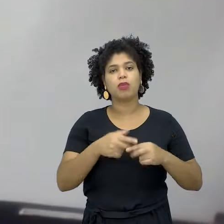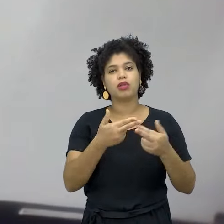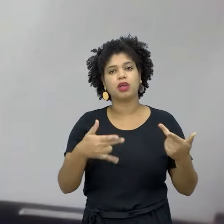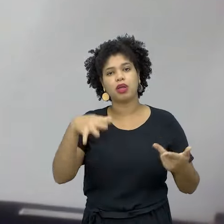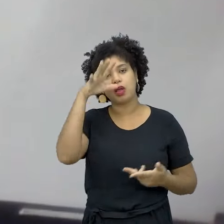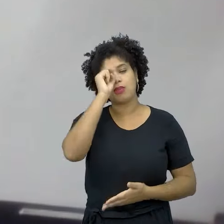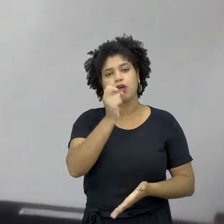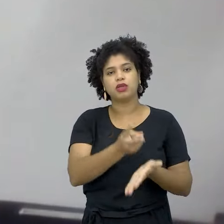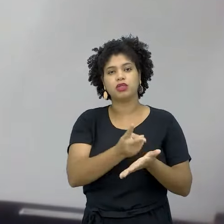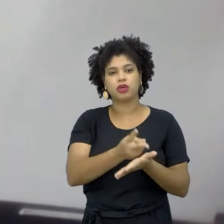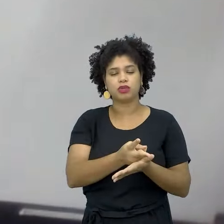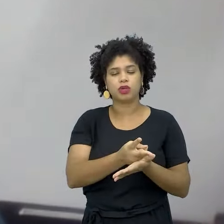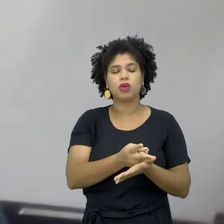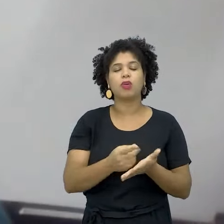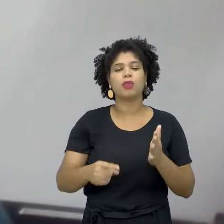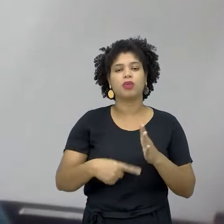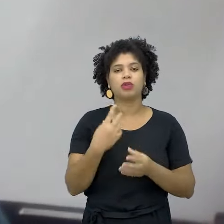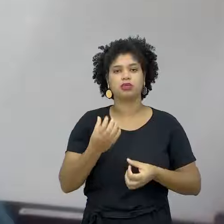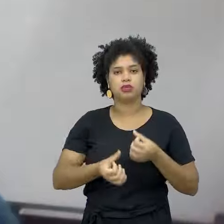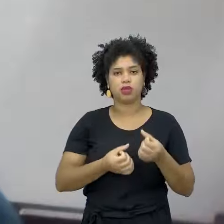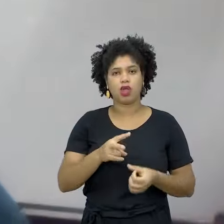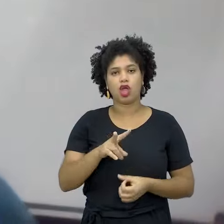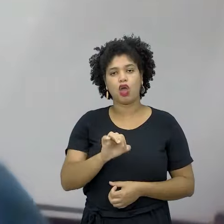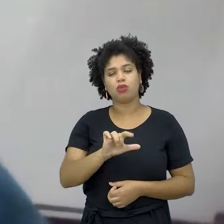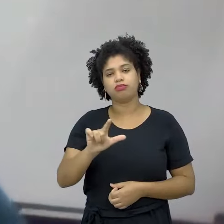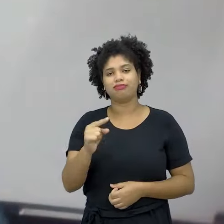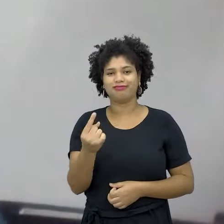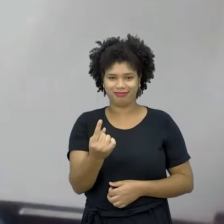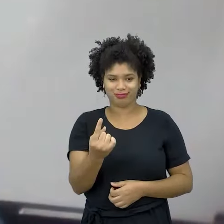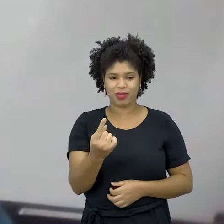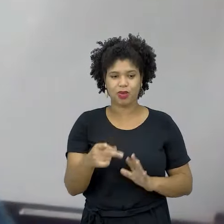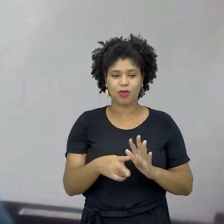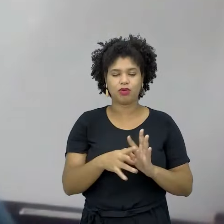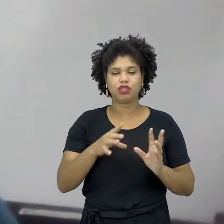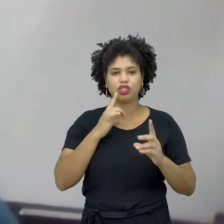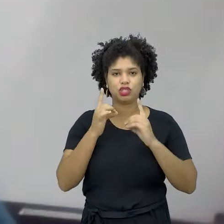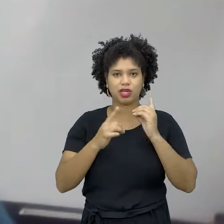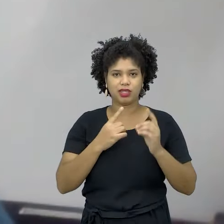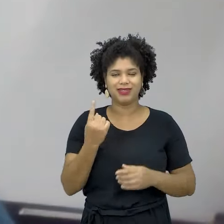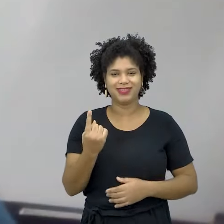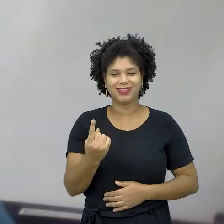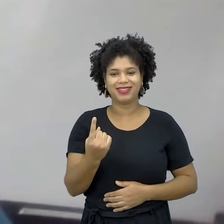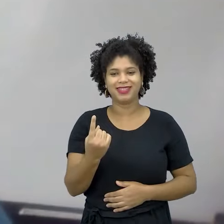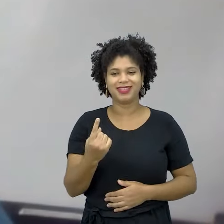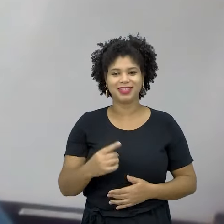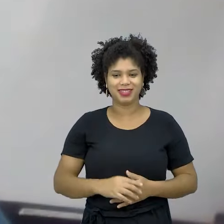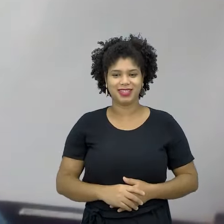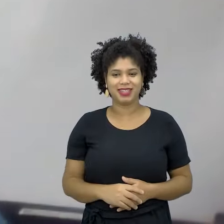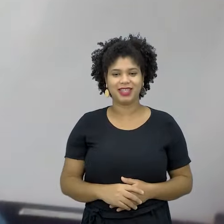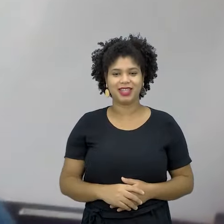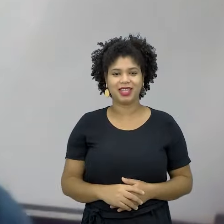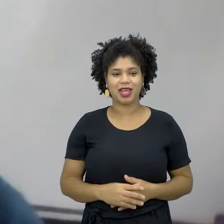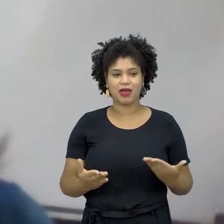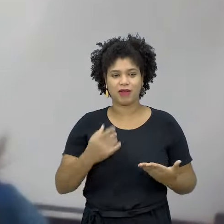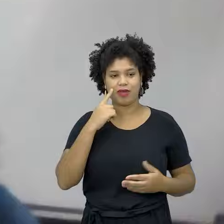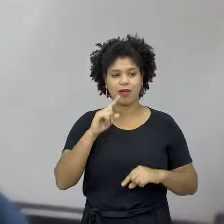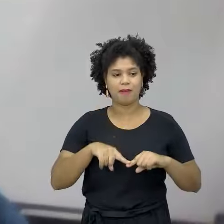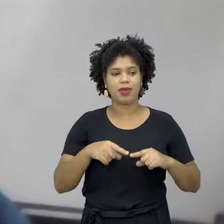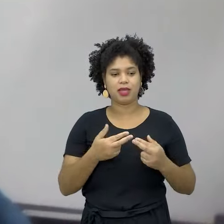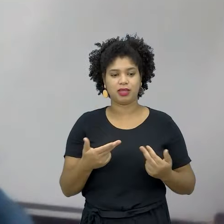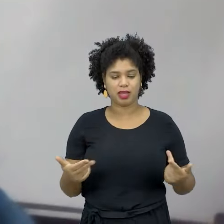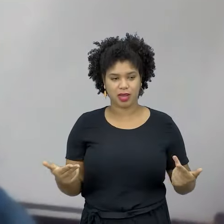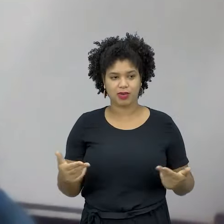do primeiro bimestre, volume 1, sequência didática 1. Agora eu vou subir o material para vocês,